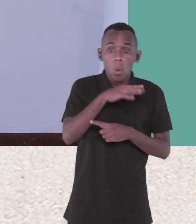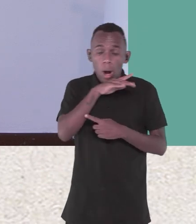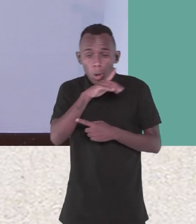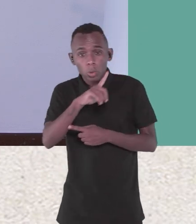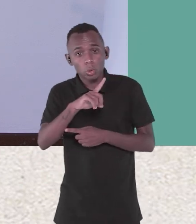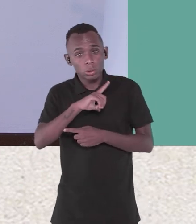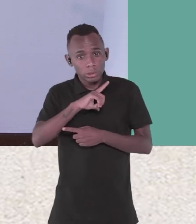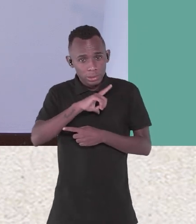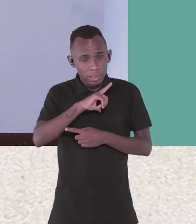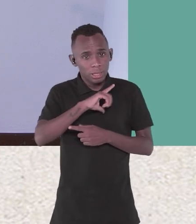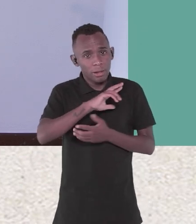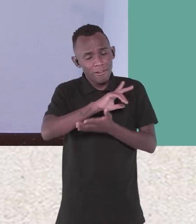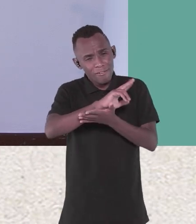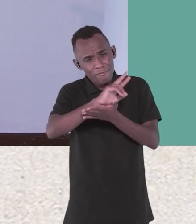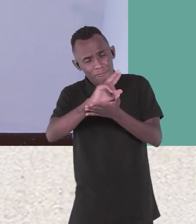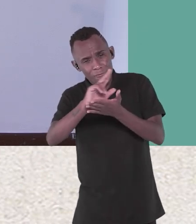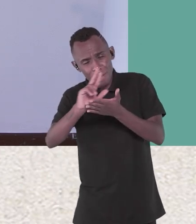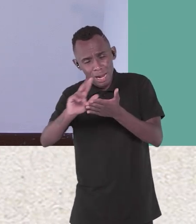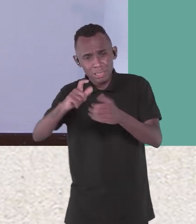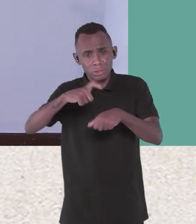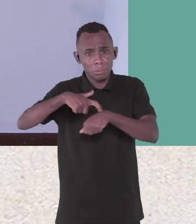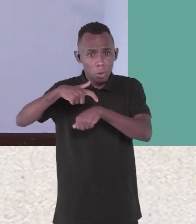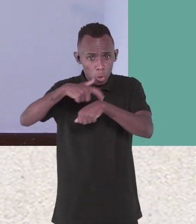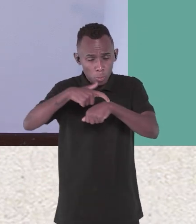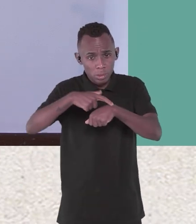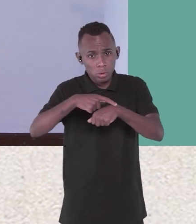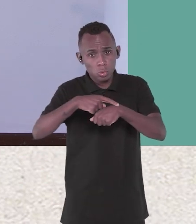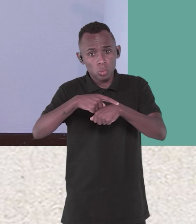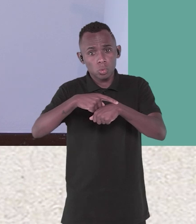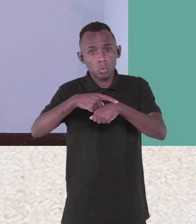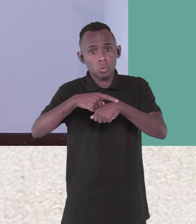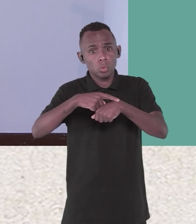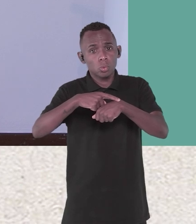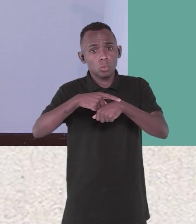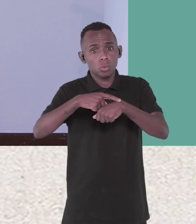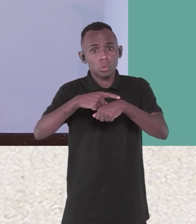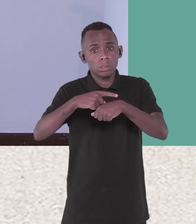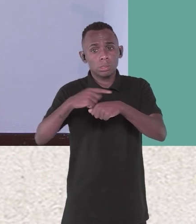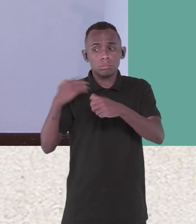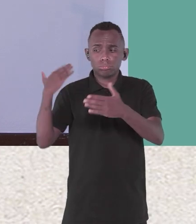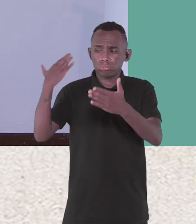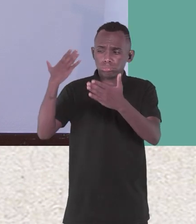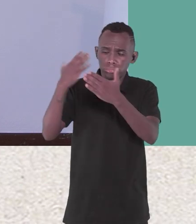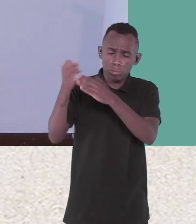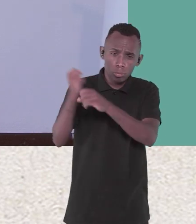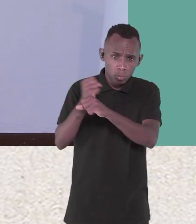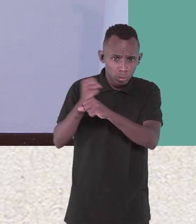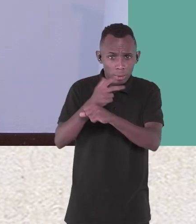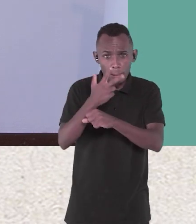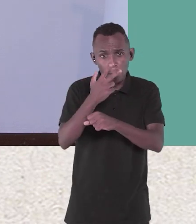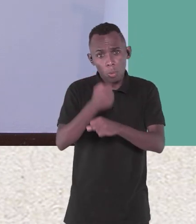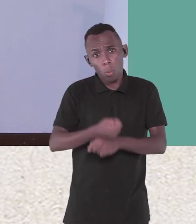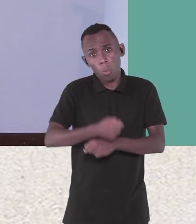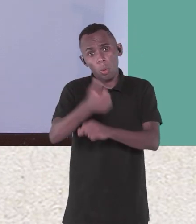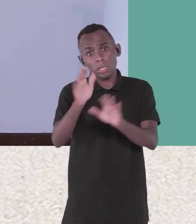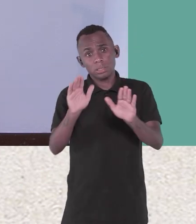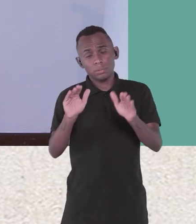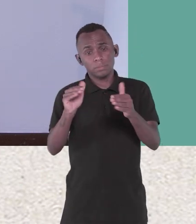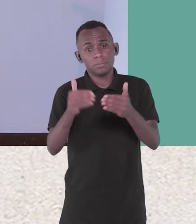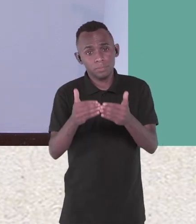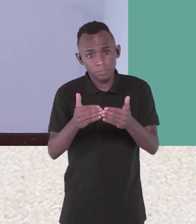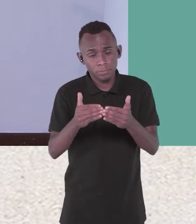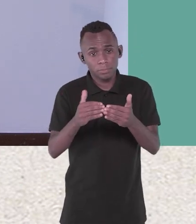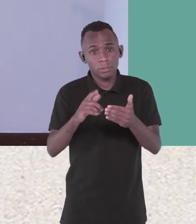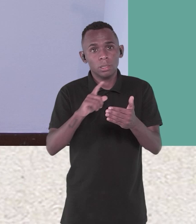vários momentos nesses últimos anos que você fala, bom, isso aqui está para fechar. Eu